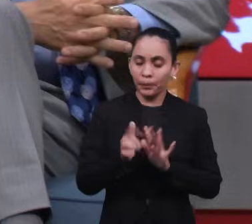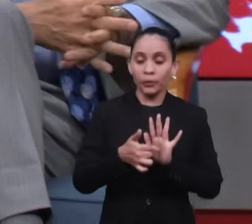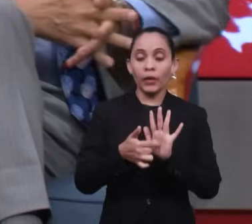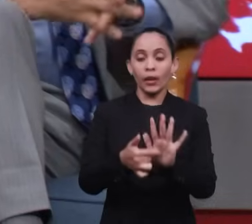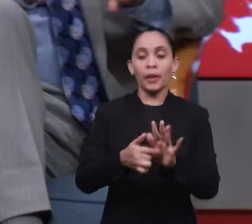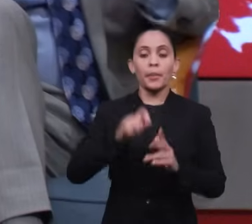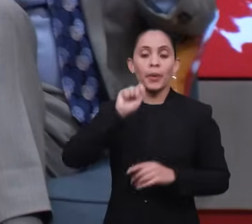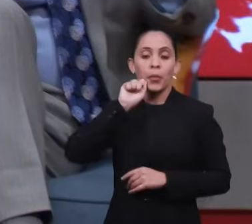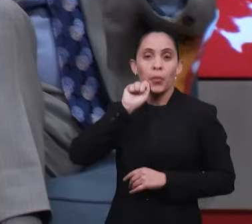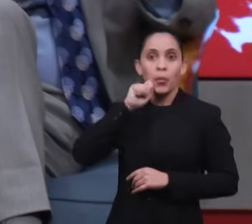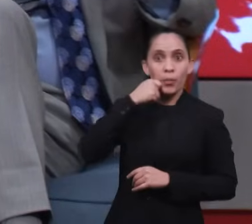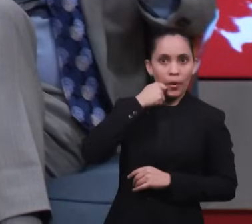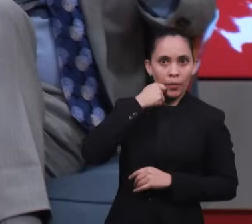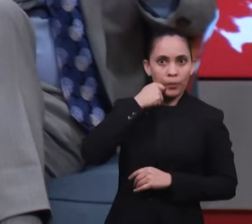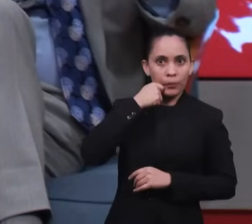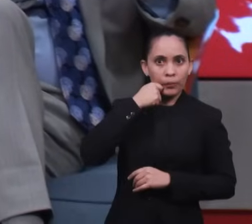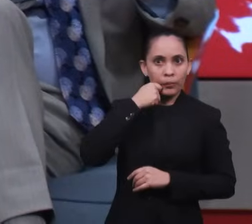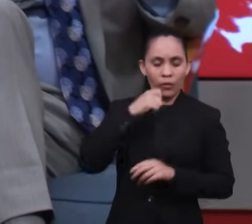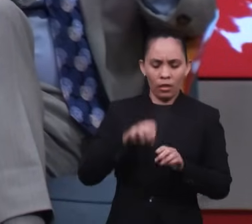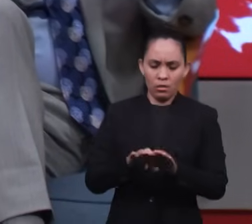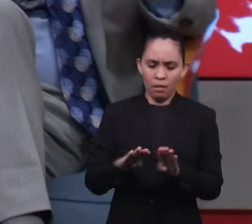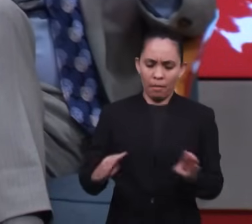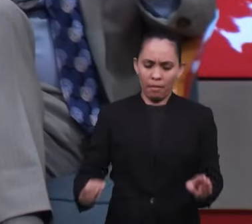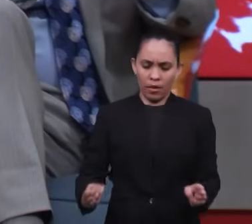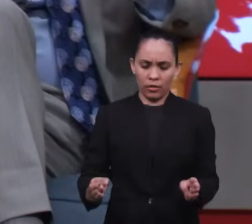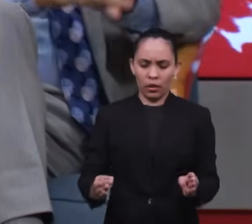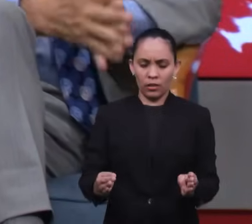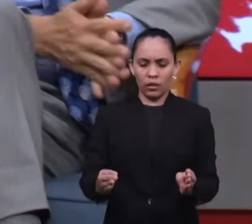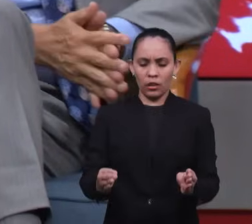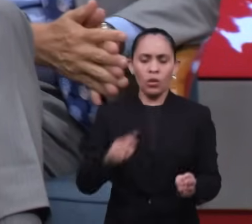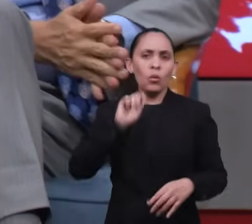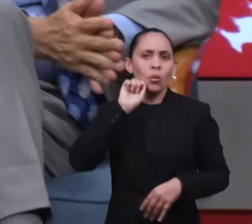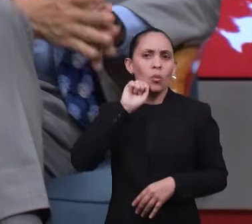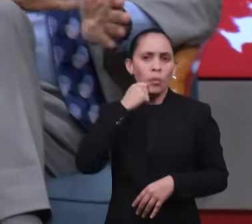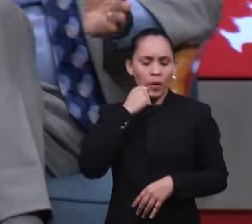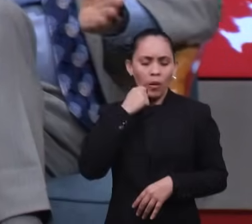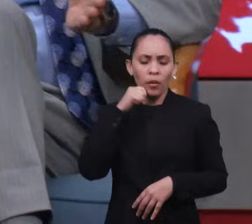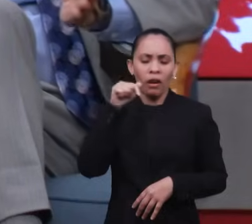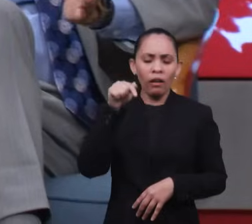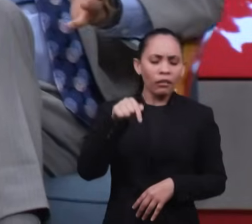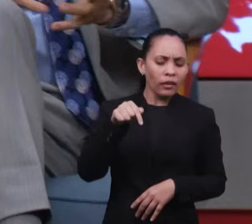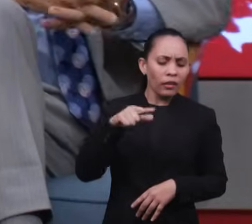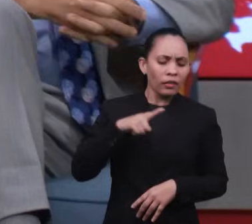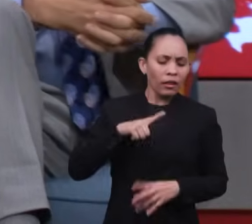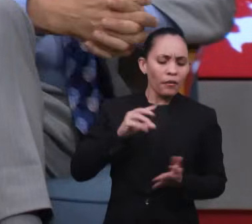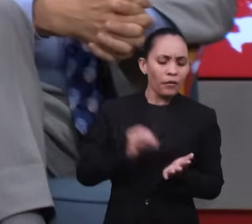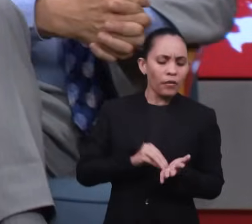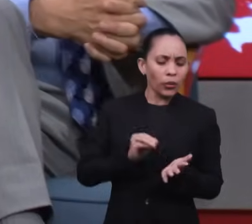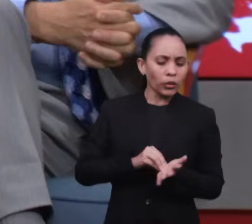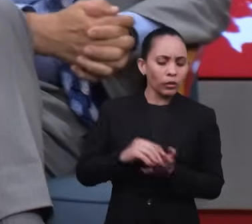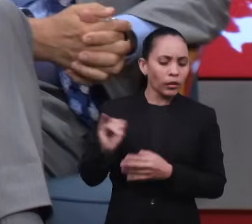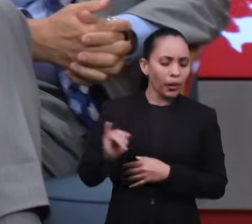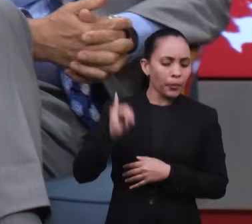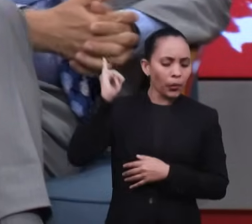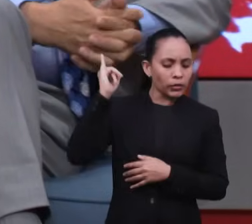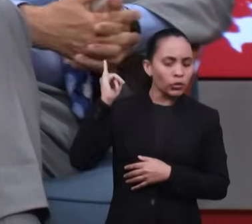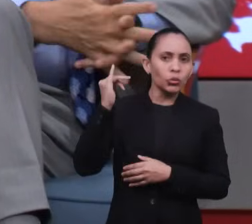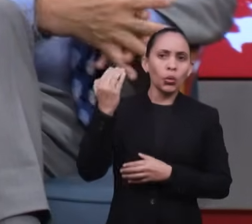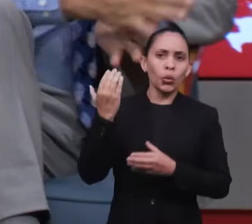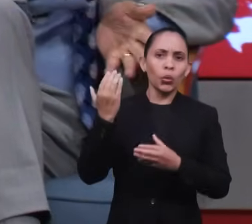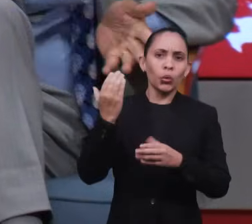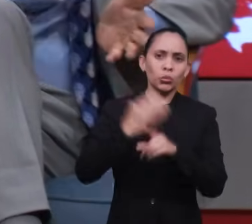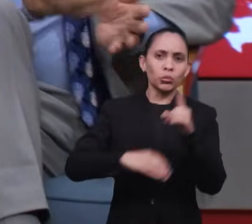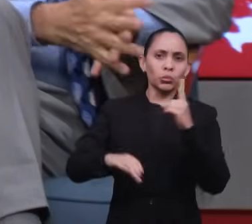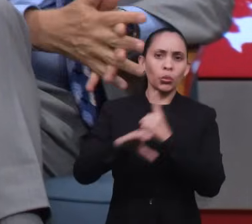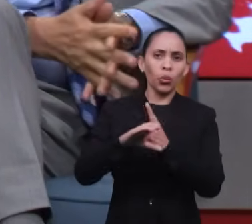Jesus quando ele coloca o pão ali sobre a mesa, mas ficam faltando 2 ingredientes